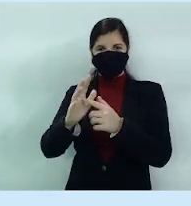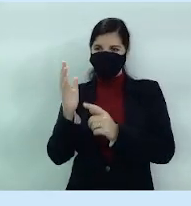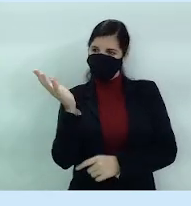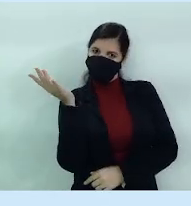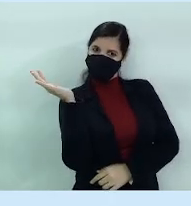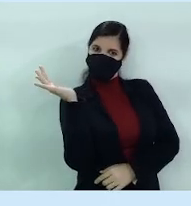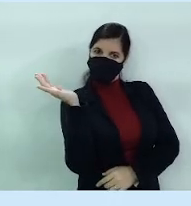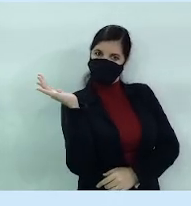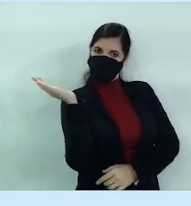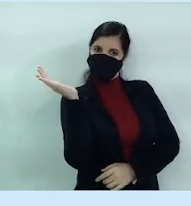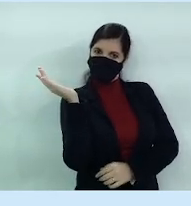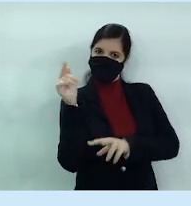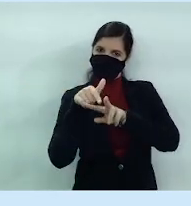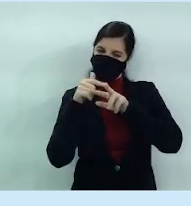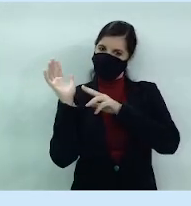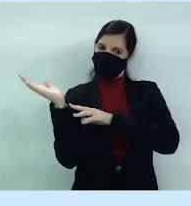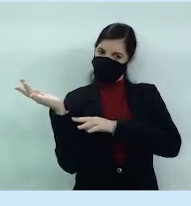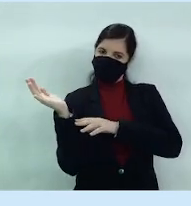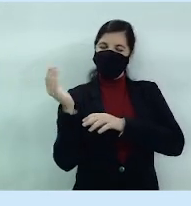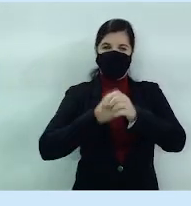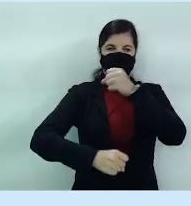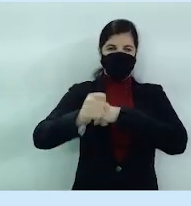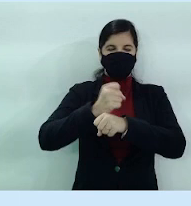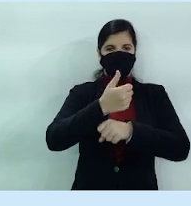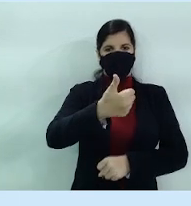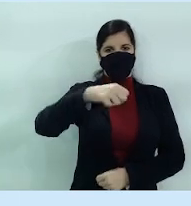havaiana ali. Temos aí desde